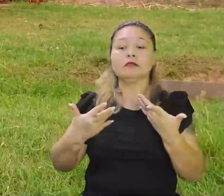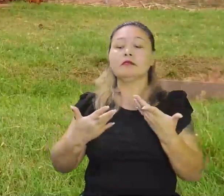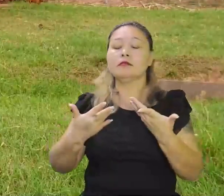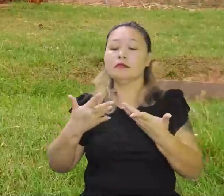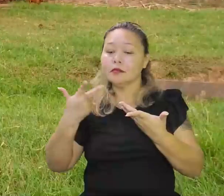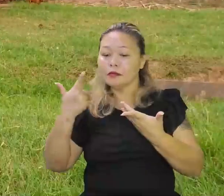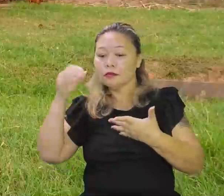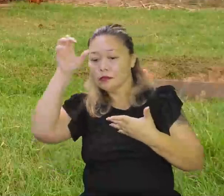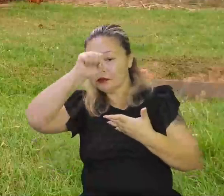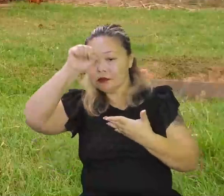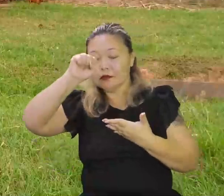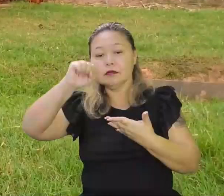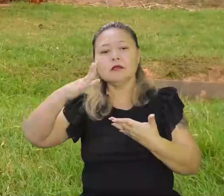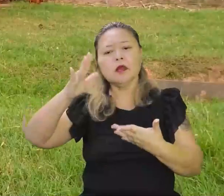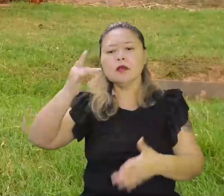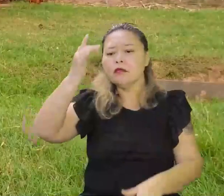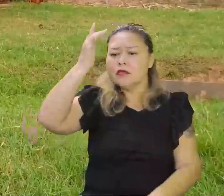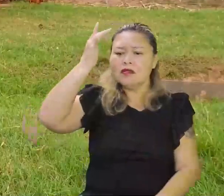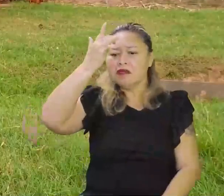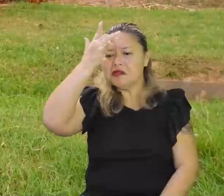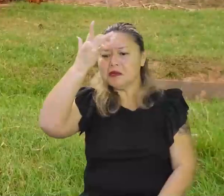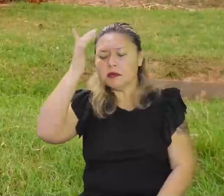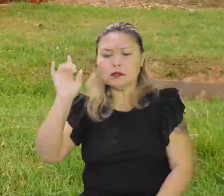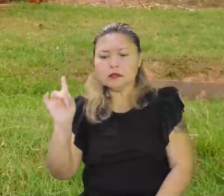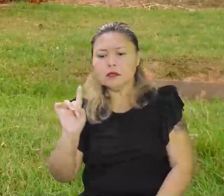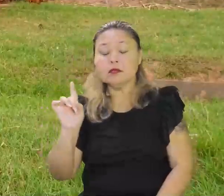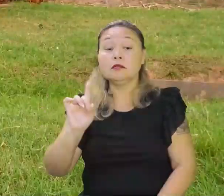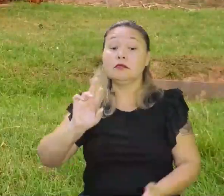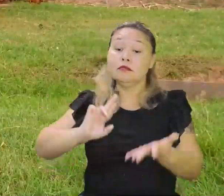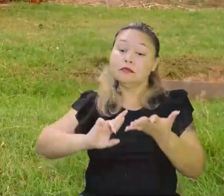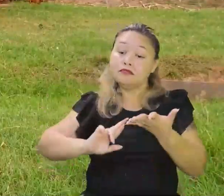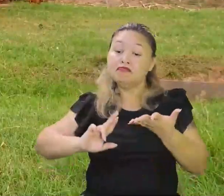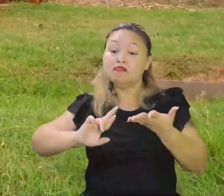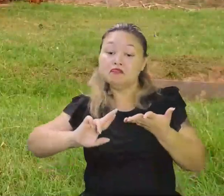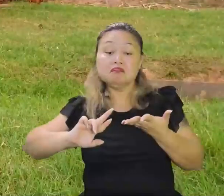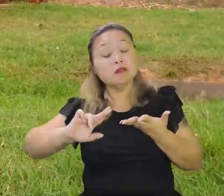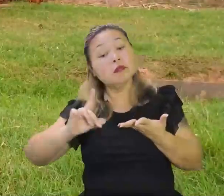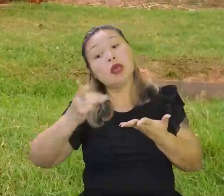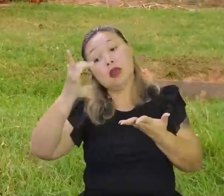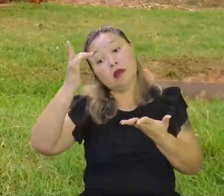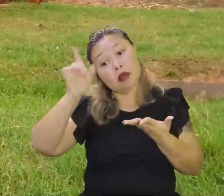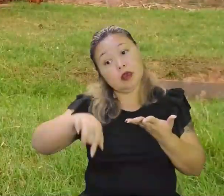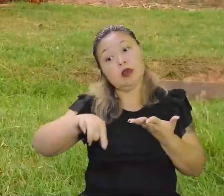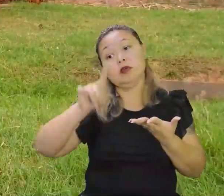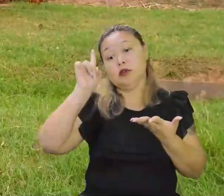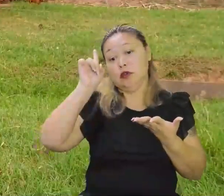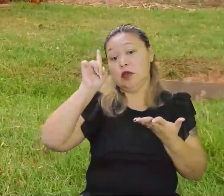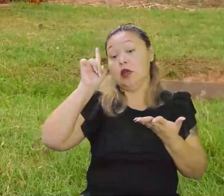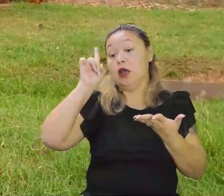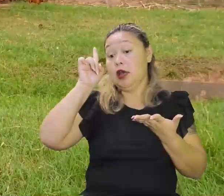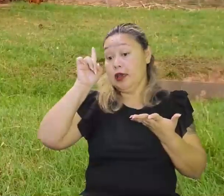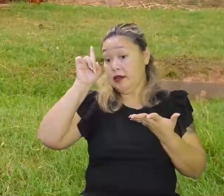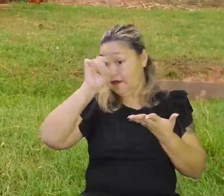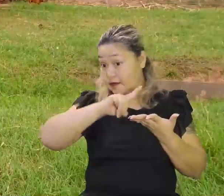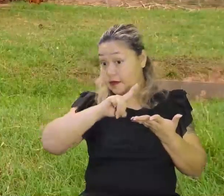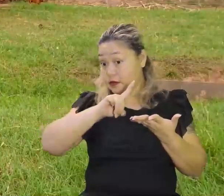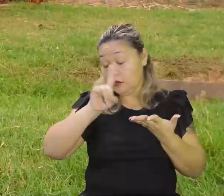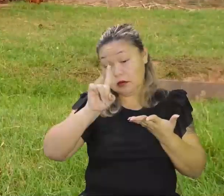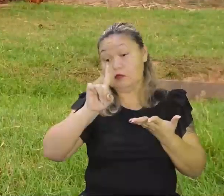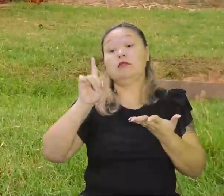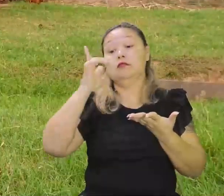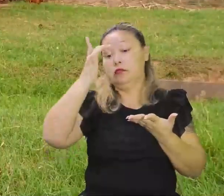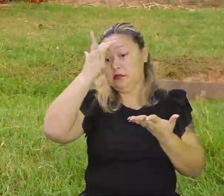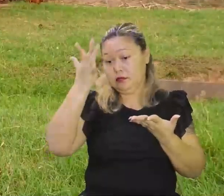aí. Mas eu achei que era mais fácil esse negócio, Zé, porque tem vários, né? Não, não é difícil, é fácil. Agora o detalhe.